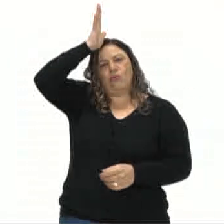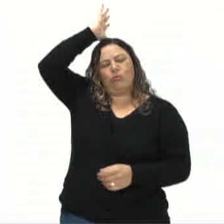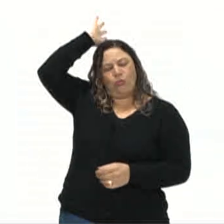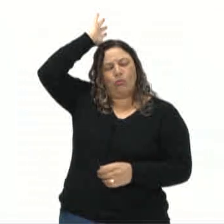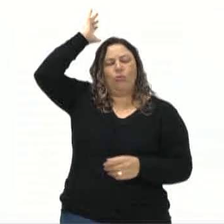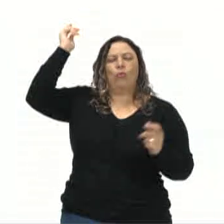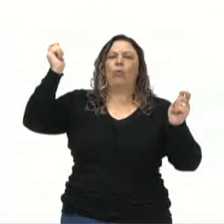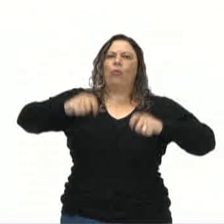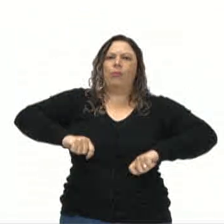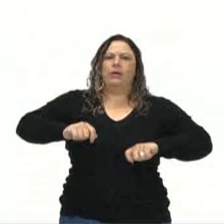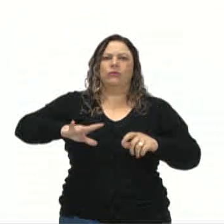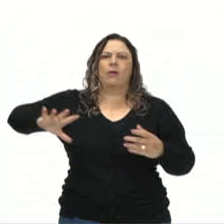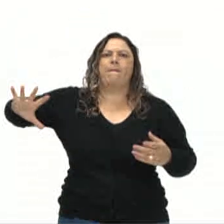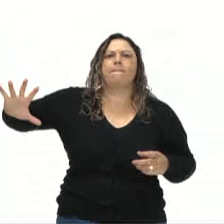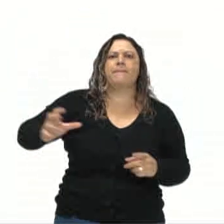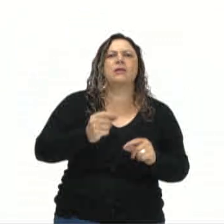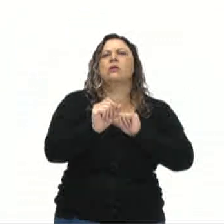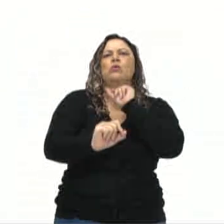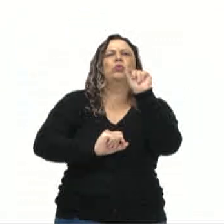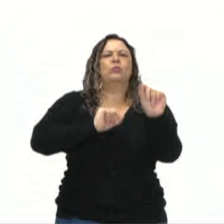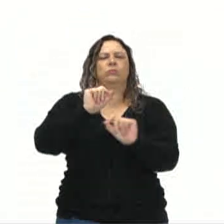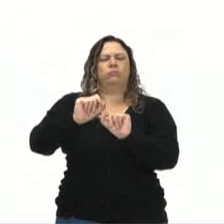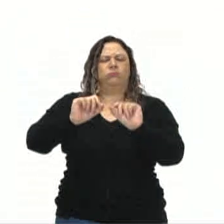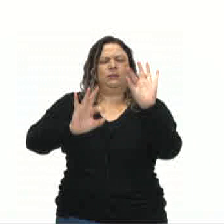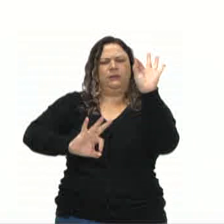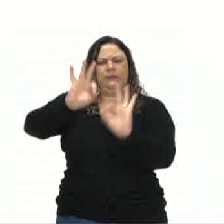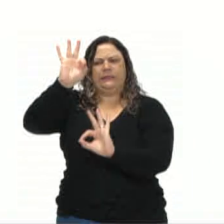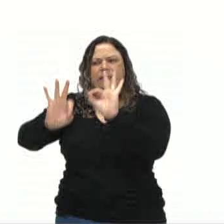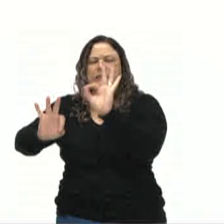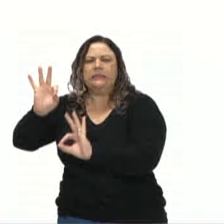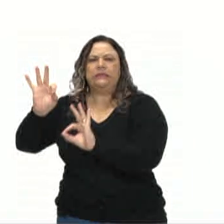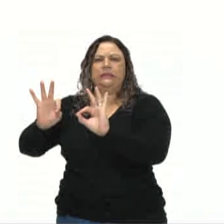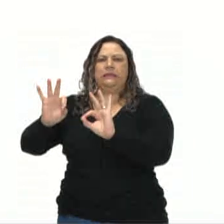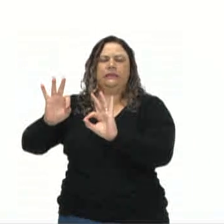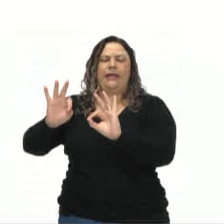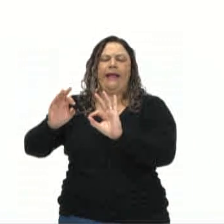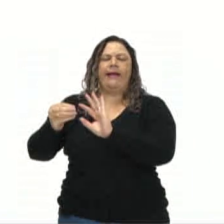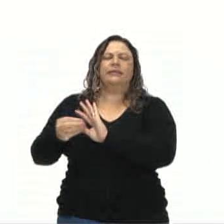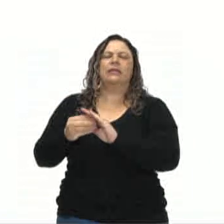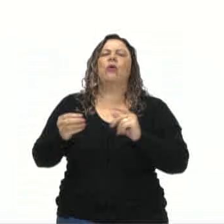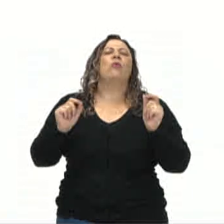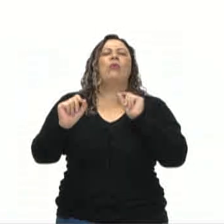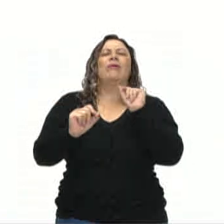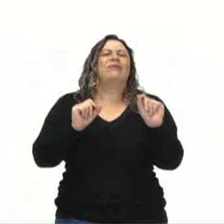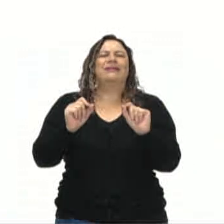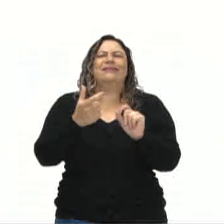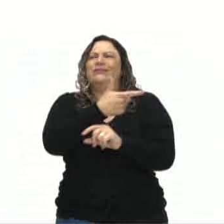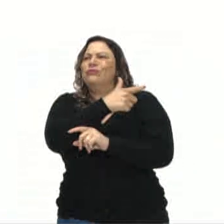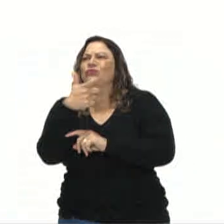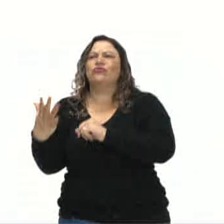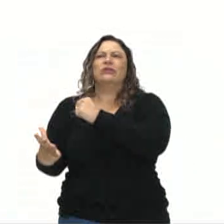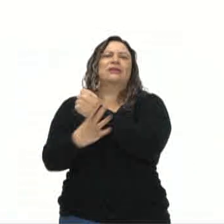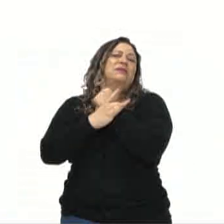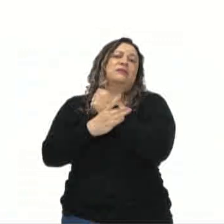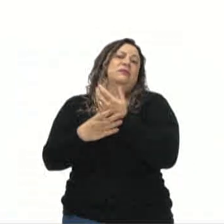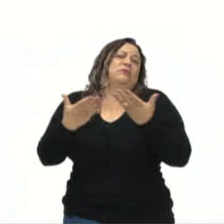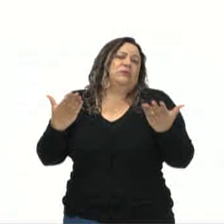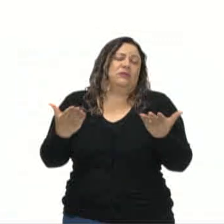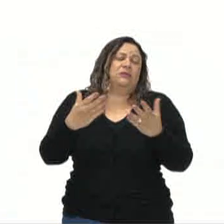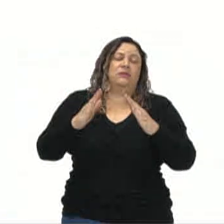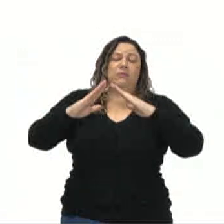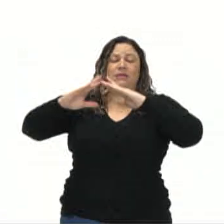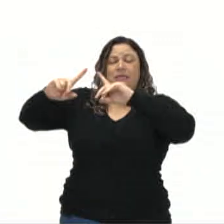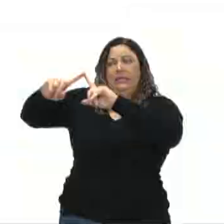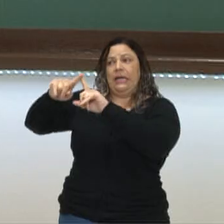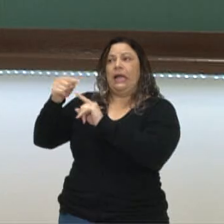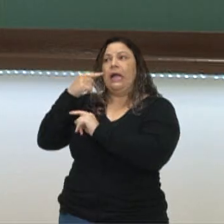foram tomadas pela insegurança, tá? E aí foi nesse contexto, né, a igreja era a única instituição. Então,